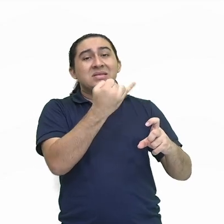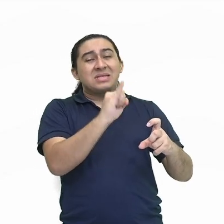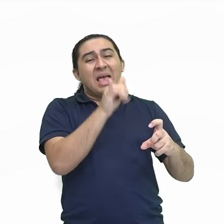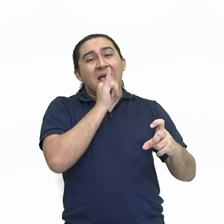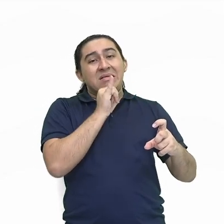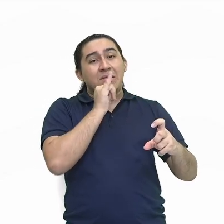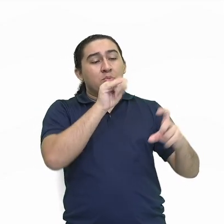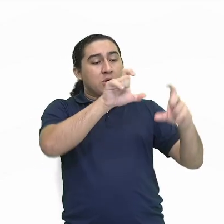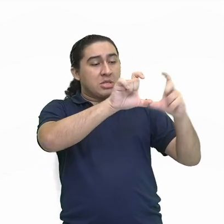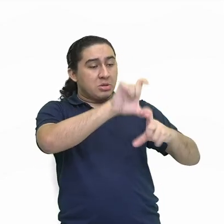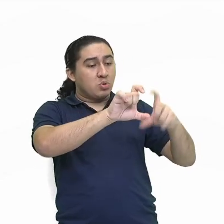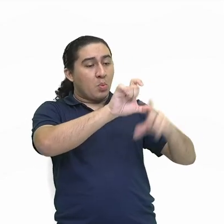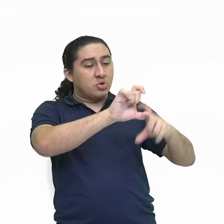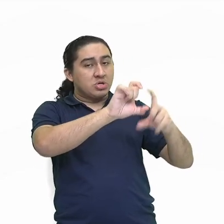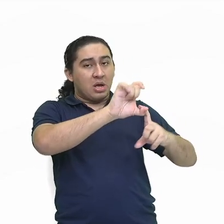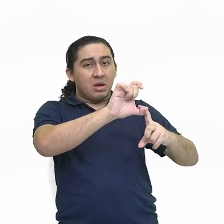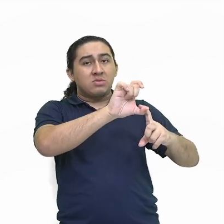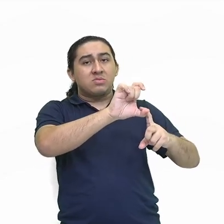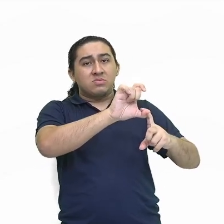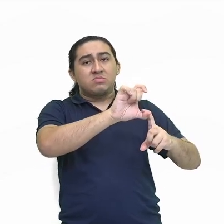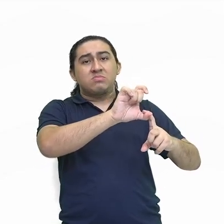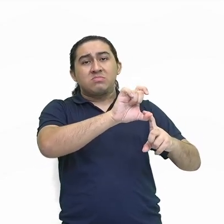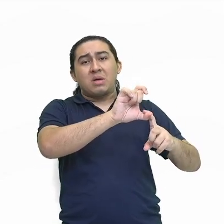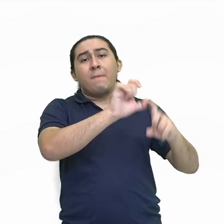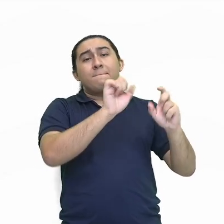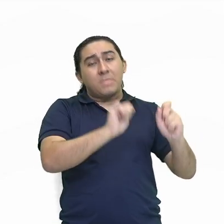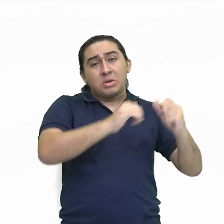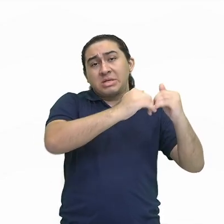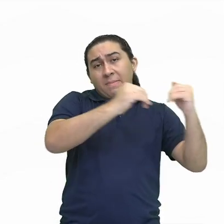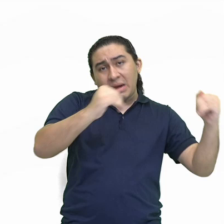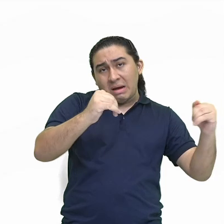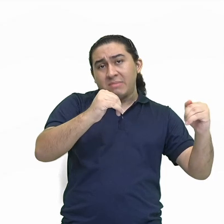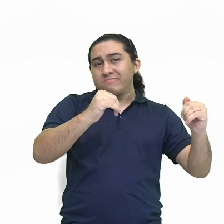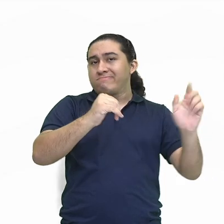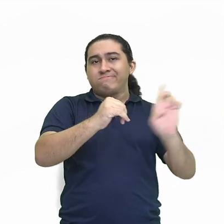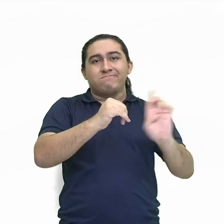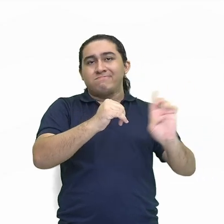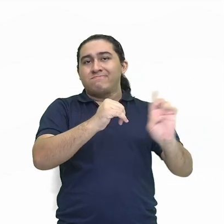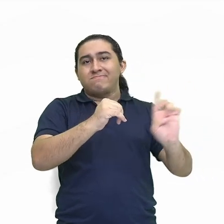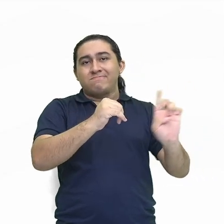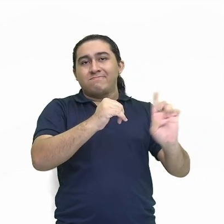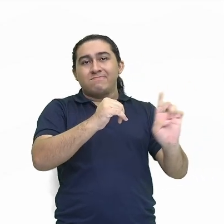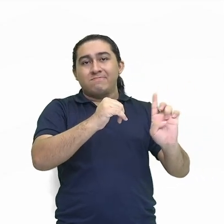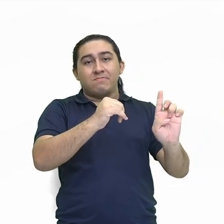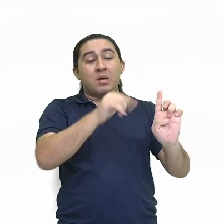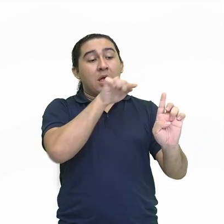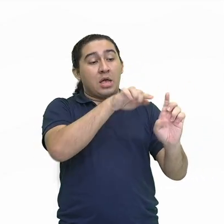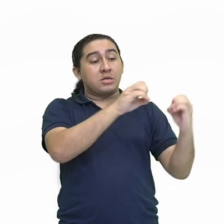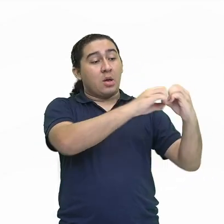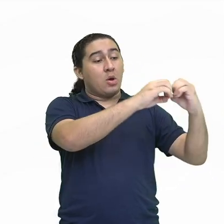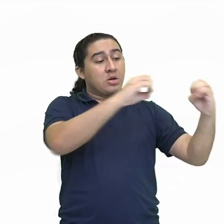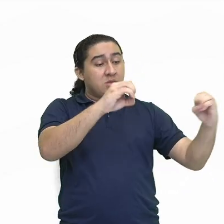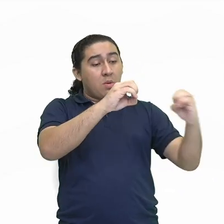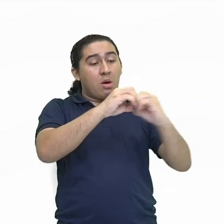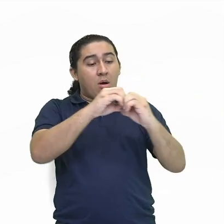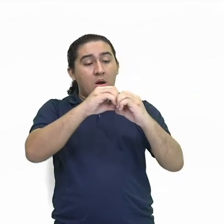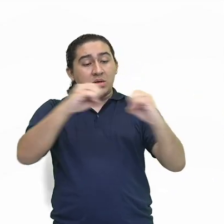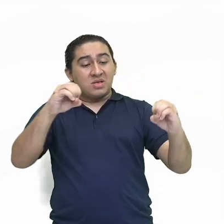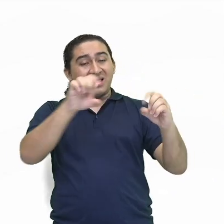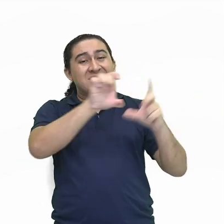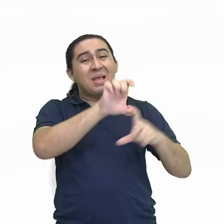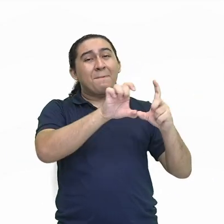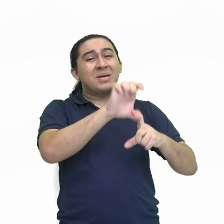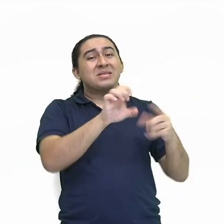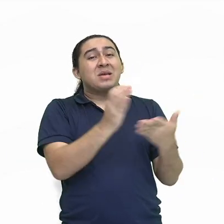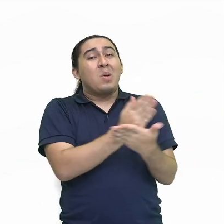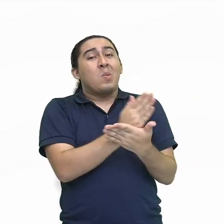sou subordinado a alguém, porque eu dependo desse alguém. E as orações subordinadas elas vão depender de